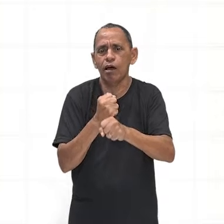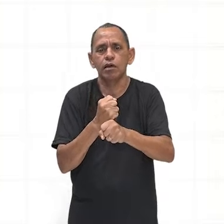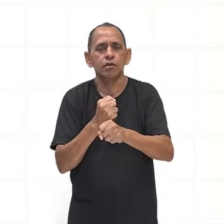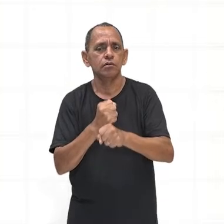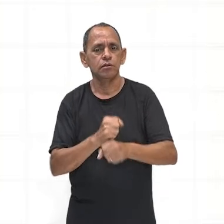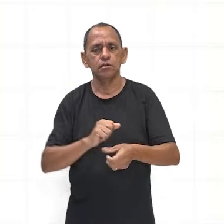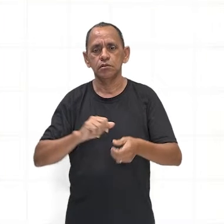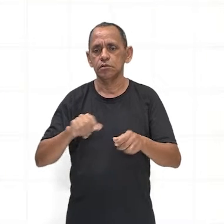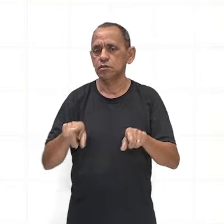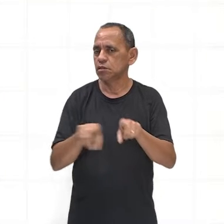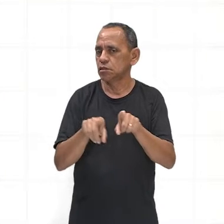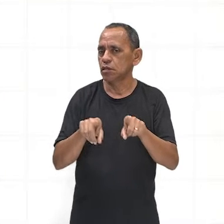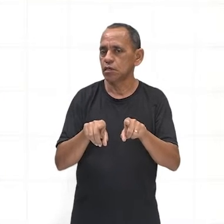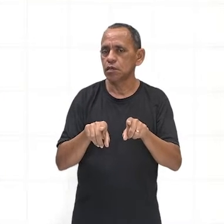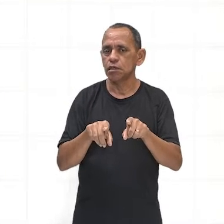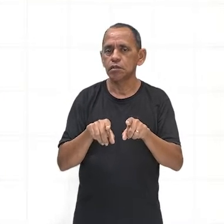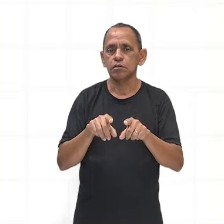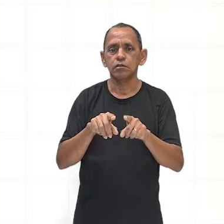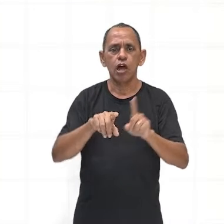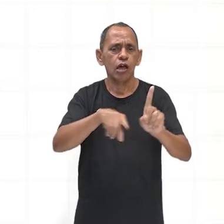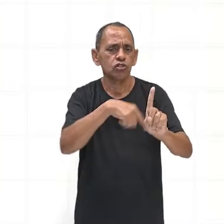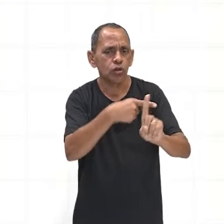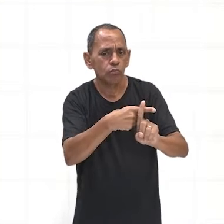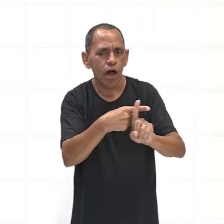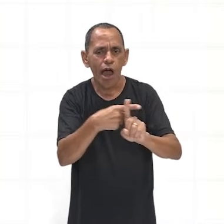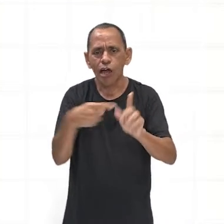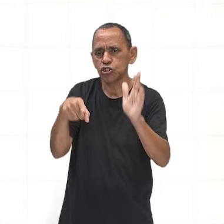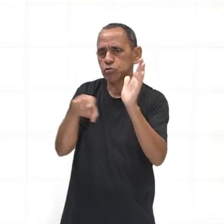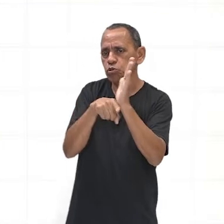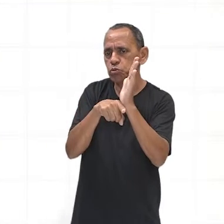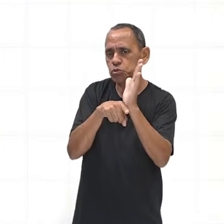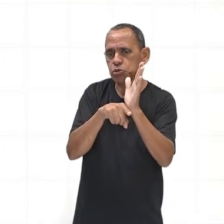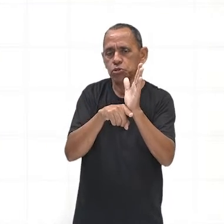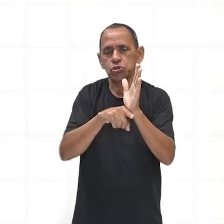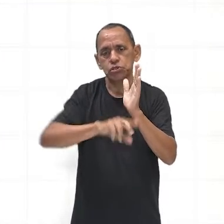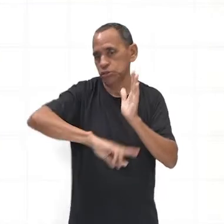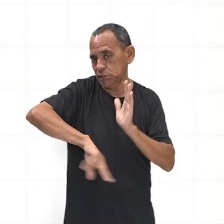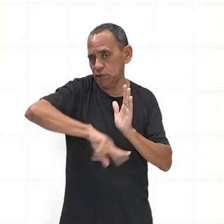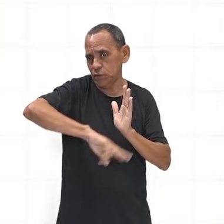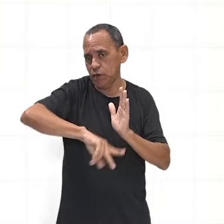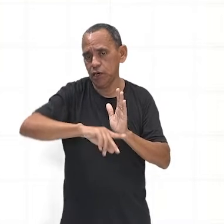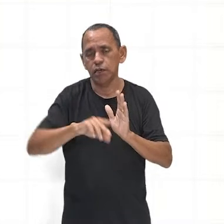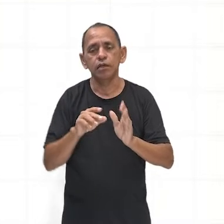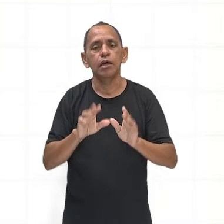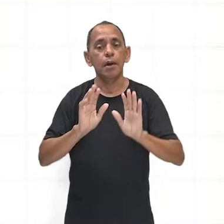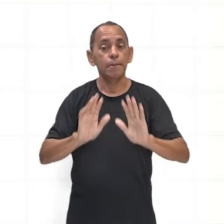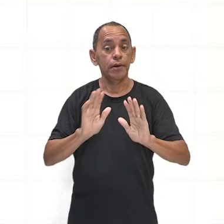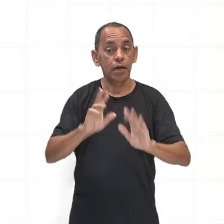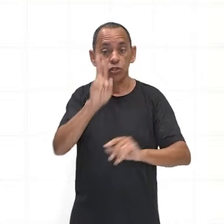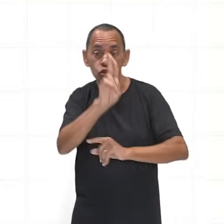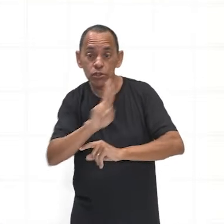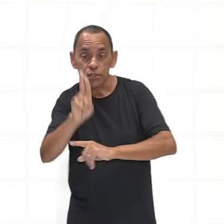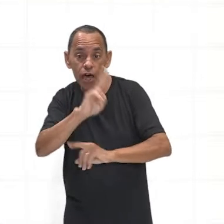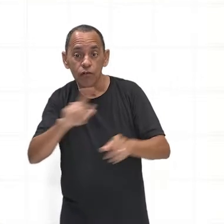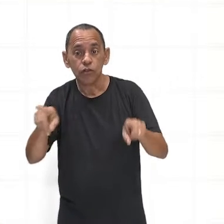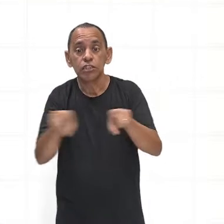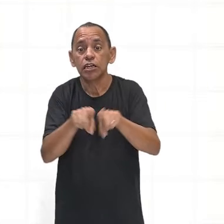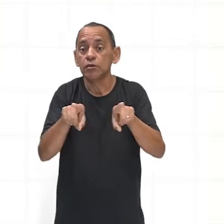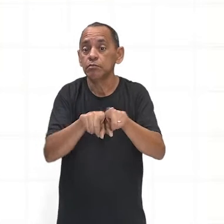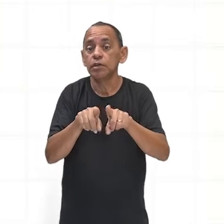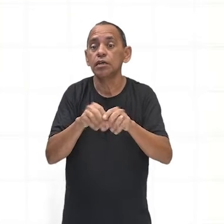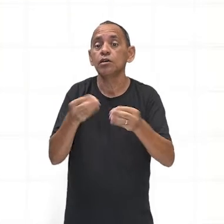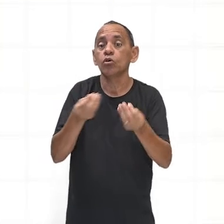relação comercial, dos valores de algo que era negociado e tal. Mas eles utilizavam a matemática